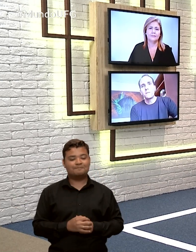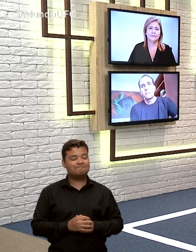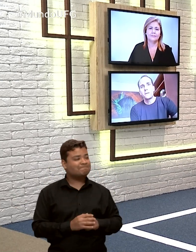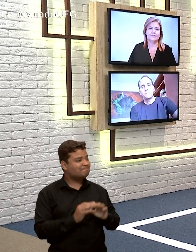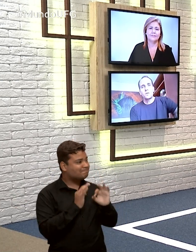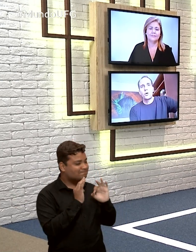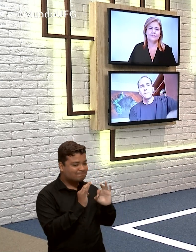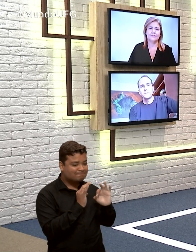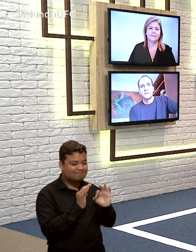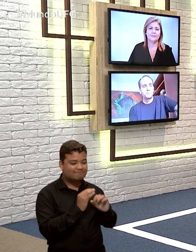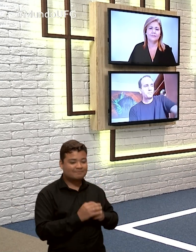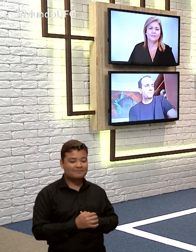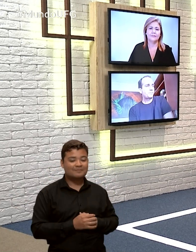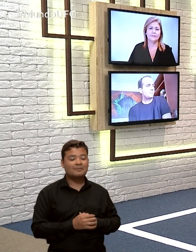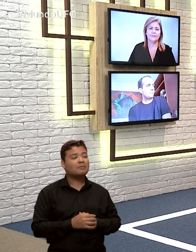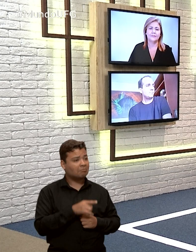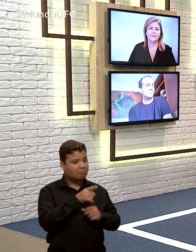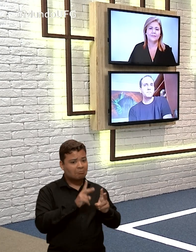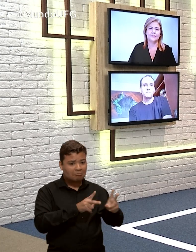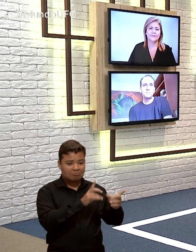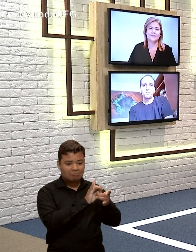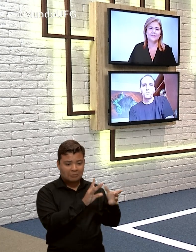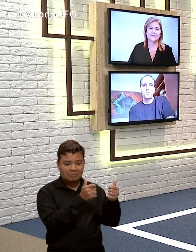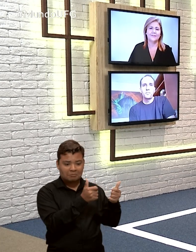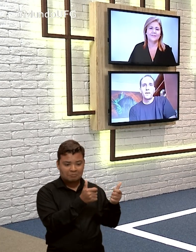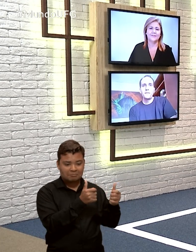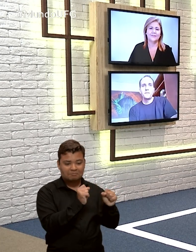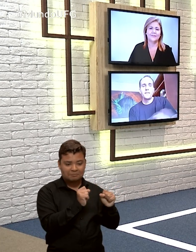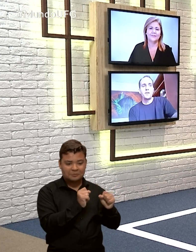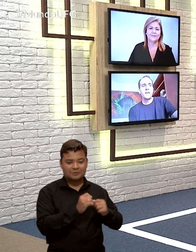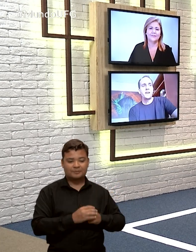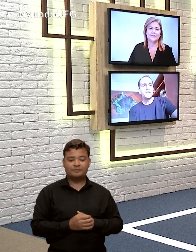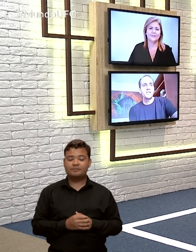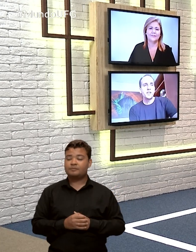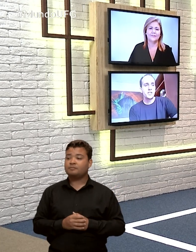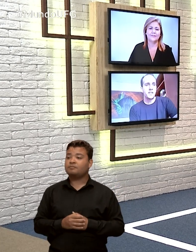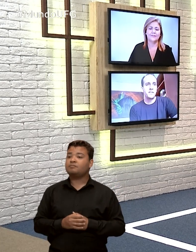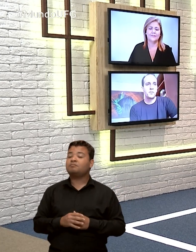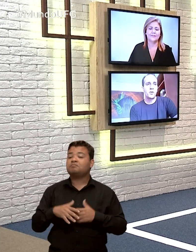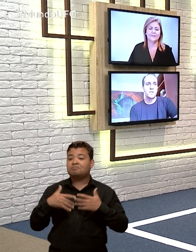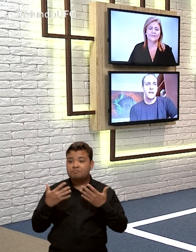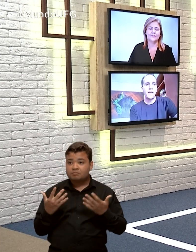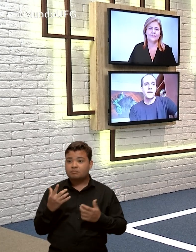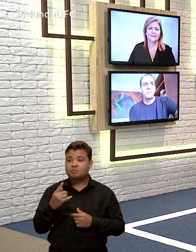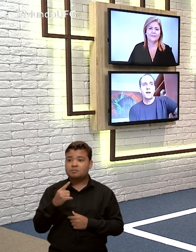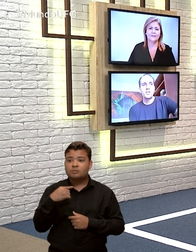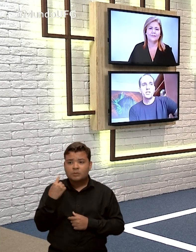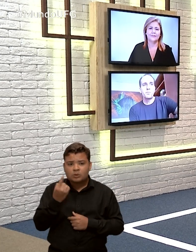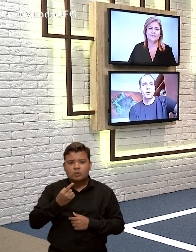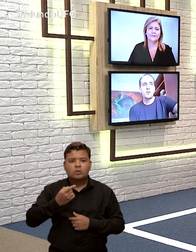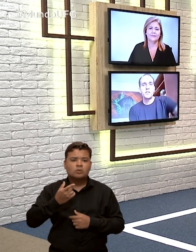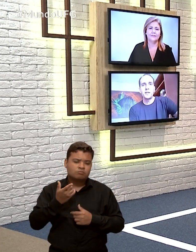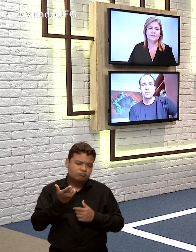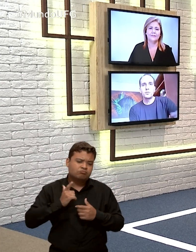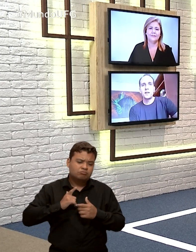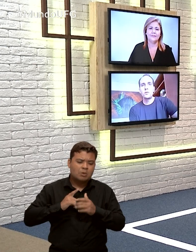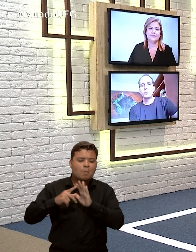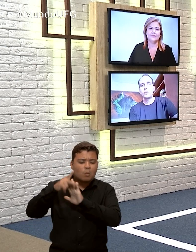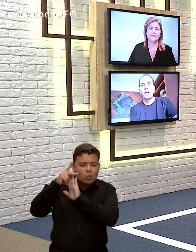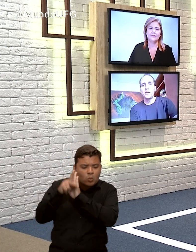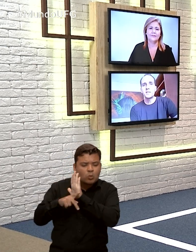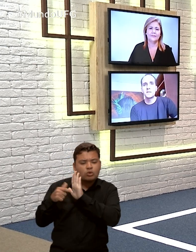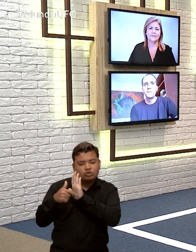Perfeito. Oi? Sim? Pode continuar, perdão. Não, e a gente, assim, nós, a partir de projetos,